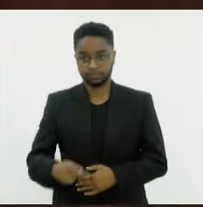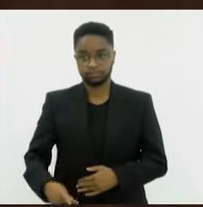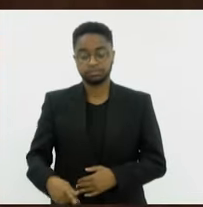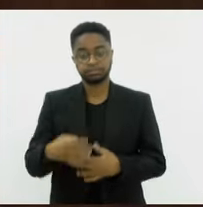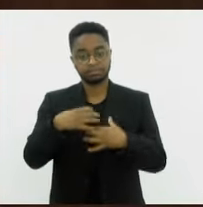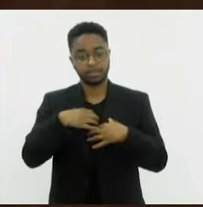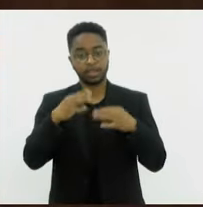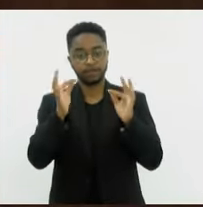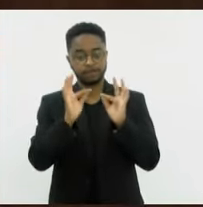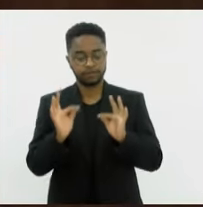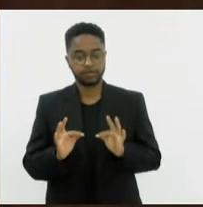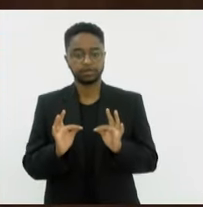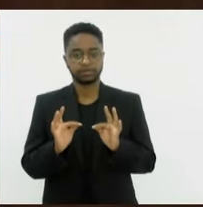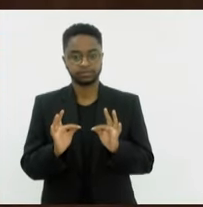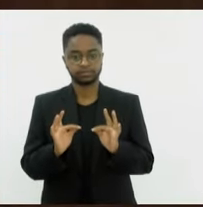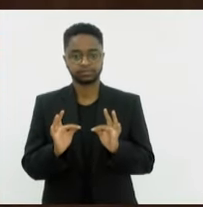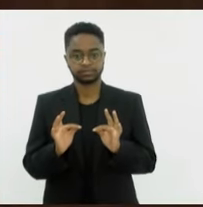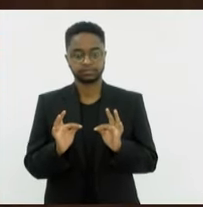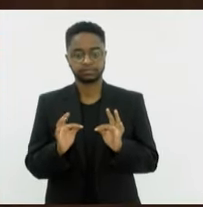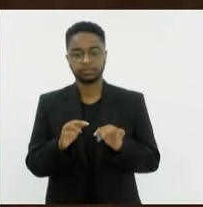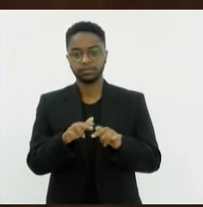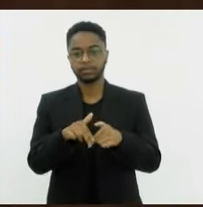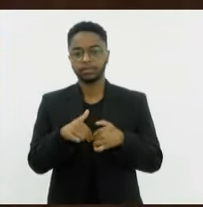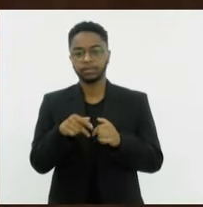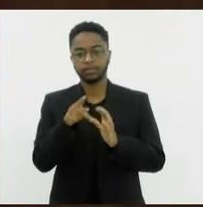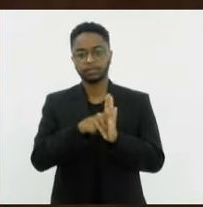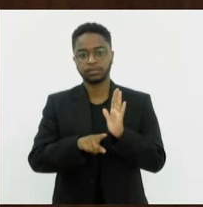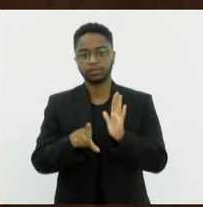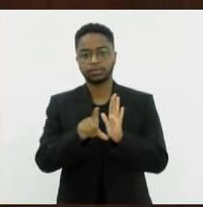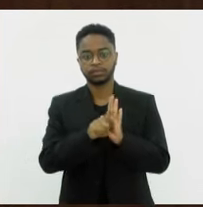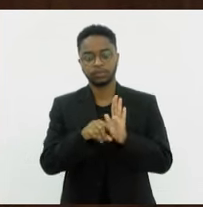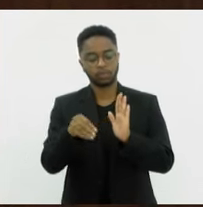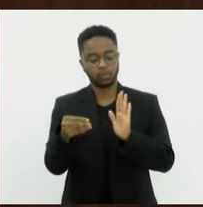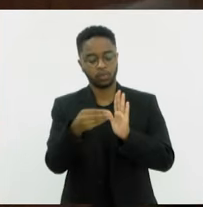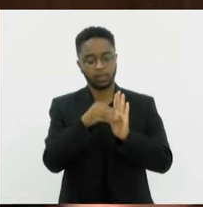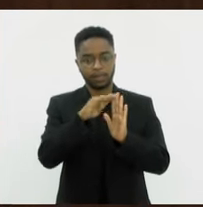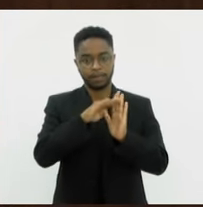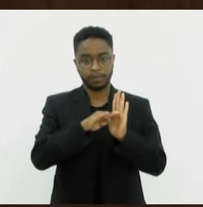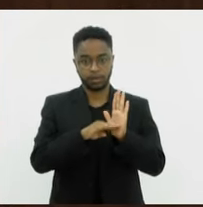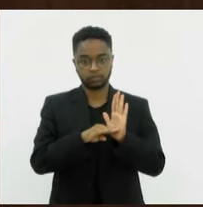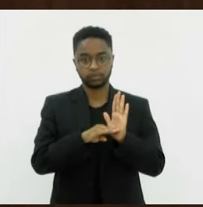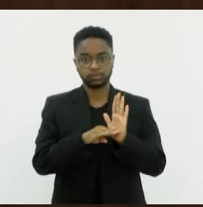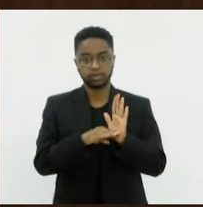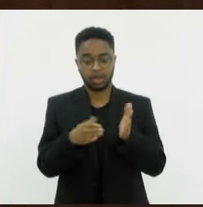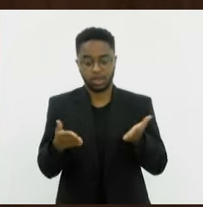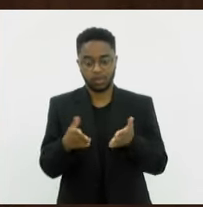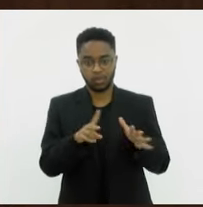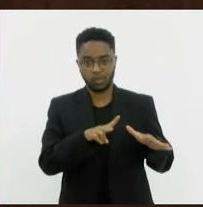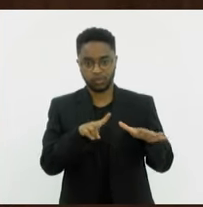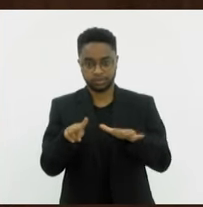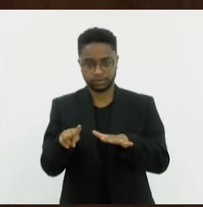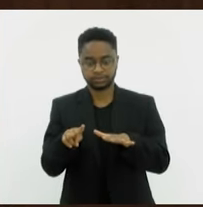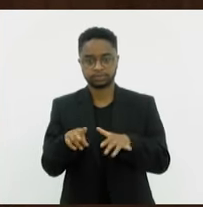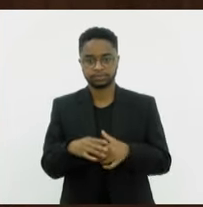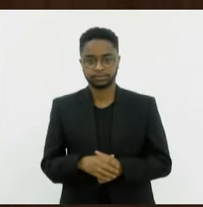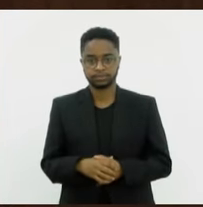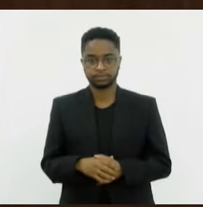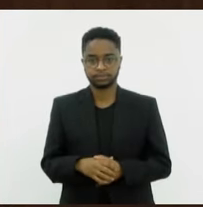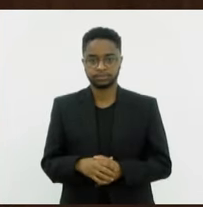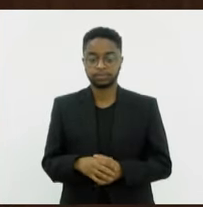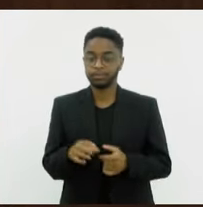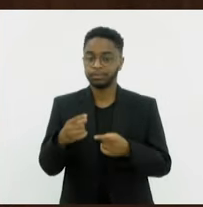muito feliz desse projeto de lei vir à pauta justamente nessa semana, inclusive em que